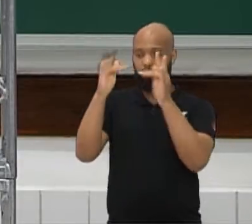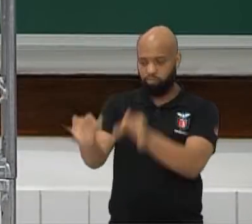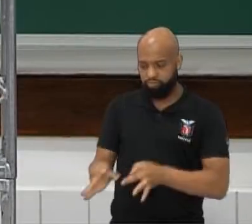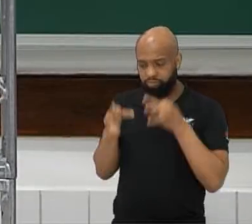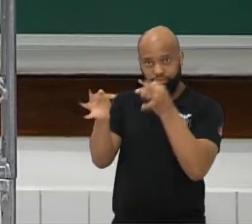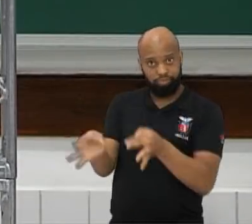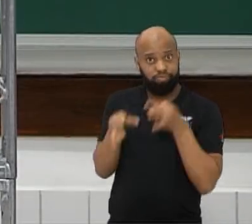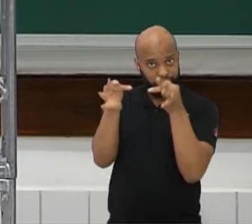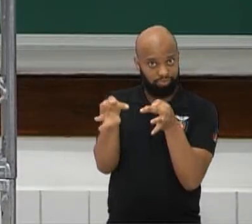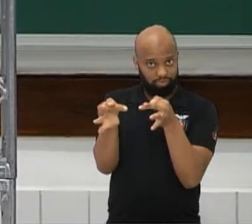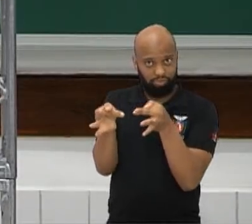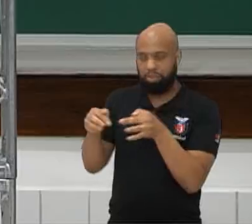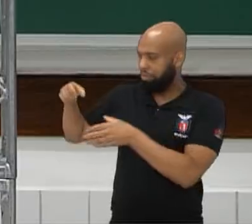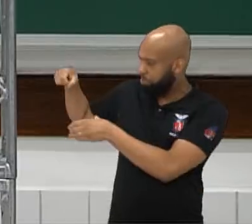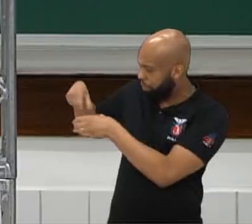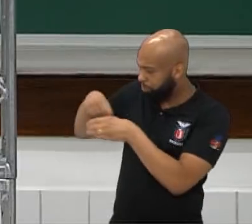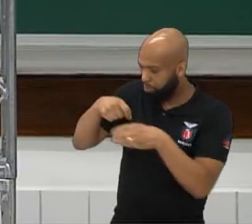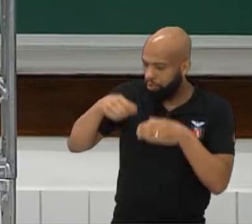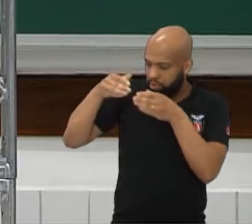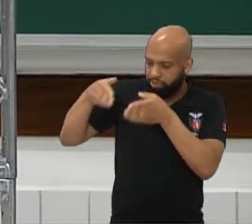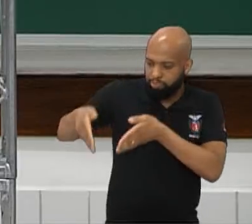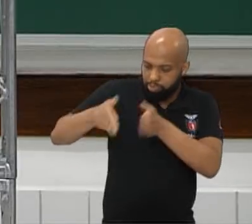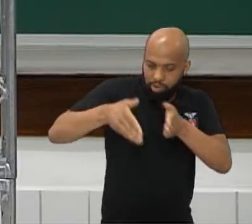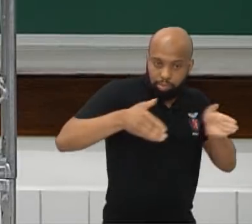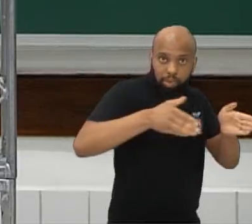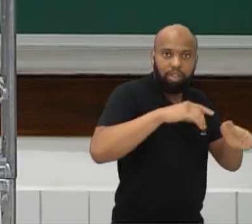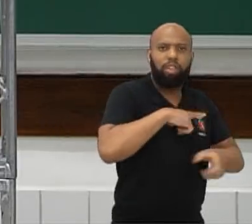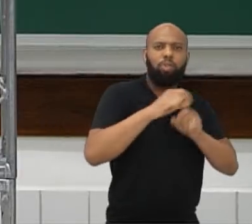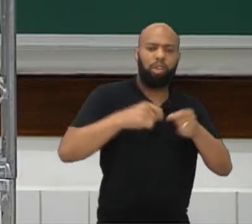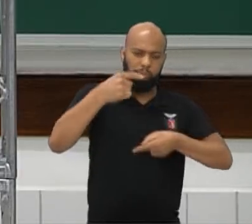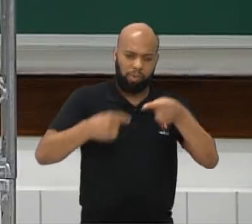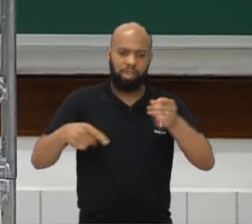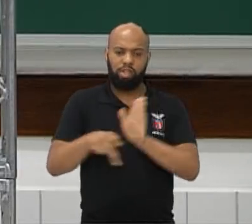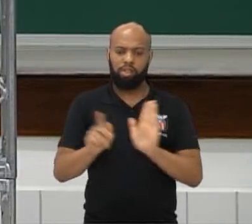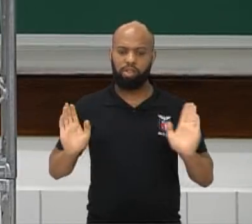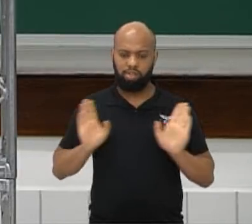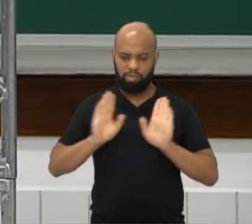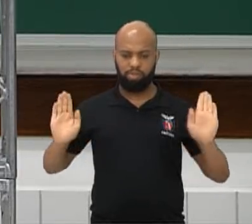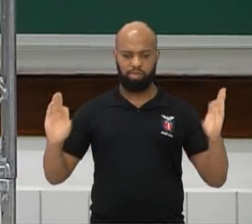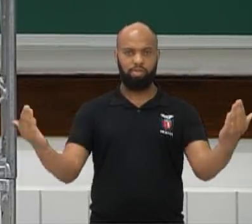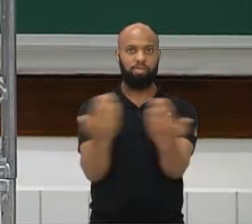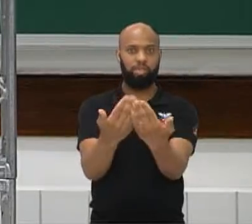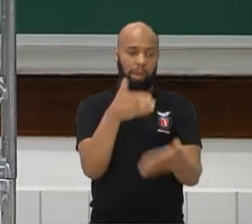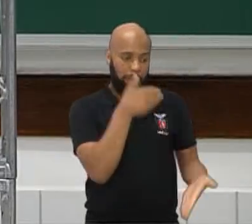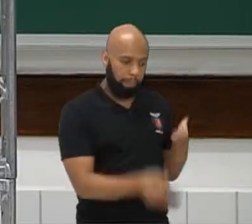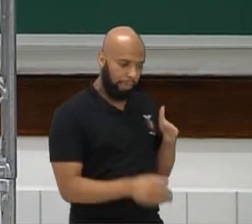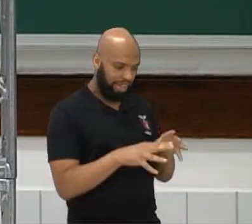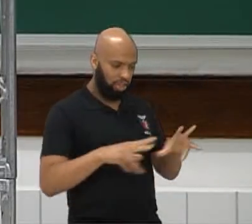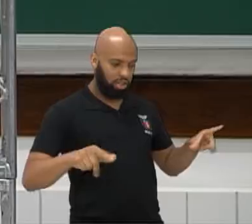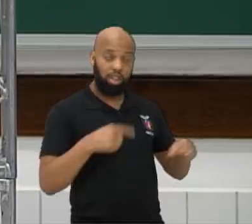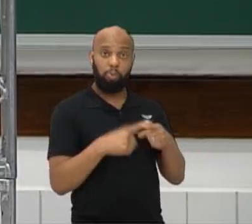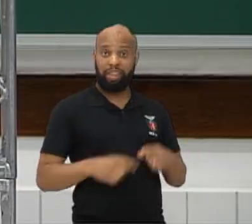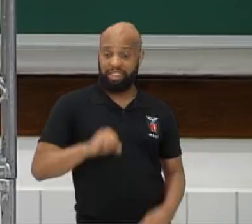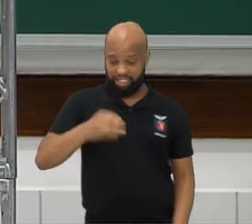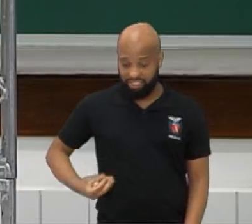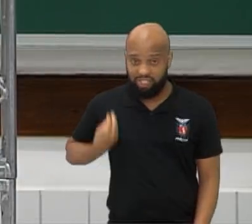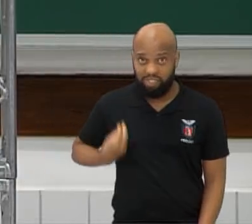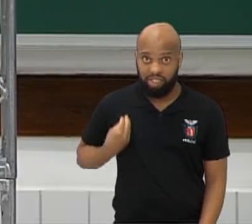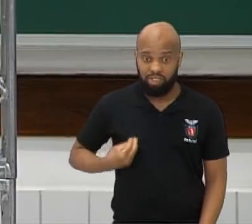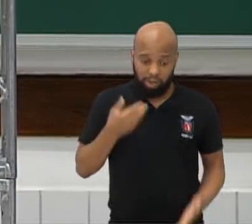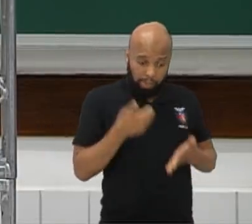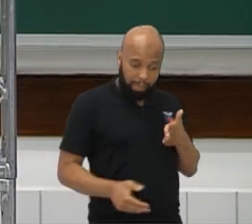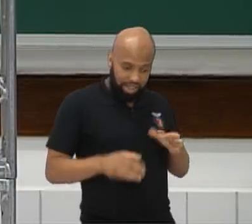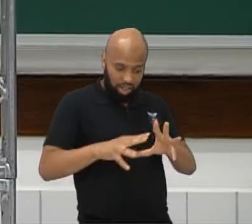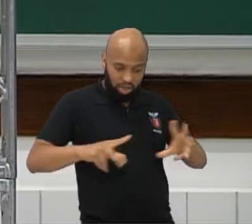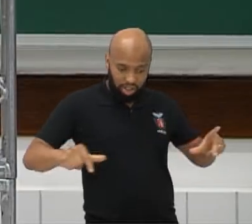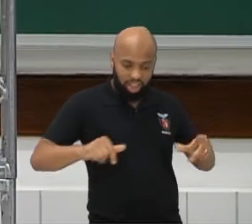agricultores. Aconteceu a política do cercamento, em que essas pessoas perderam suas terras. Se elas viviam das terras, foram expropriadas,